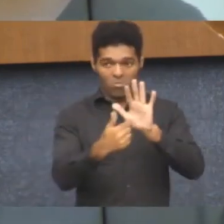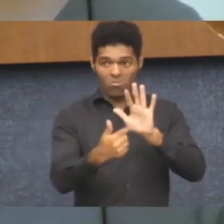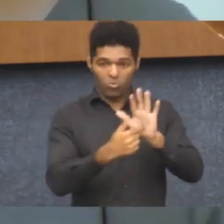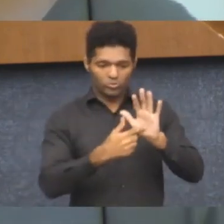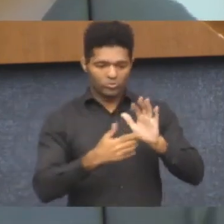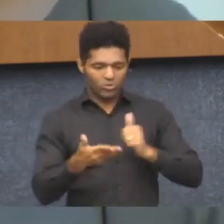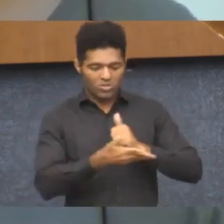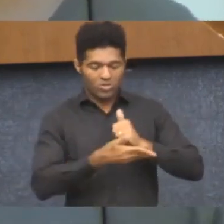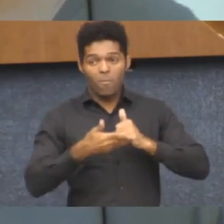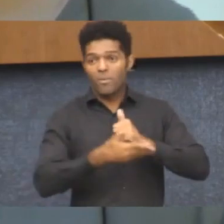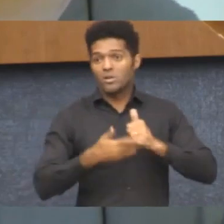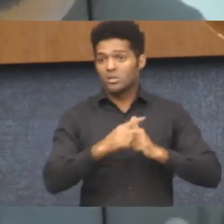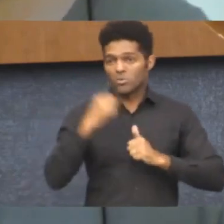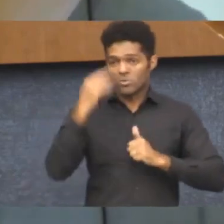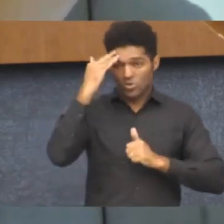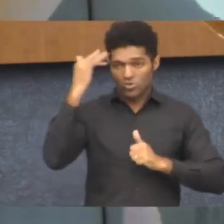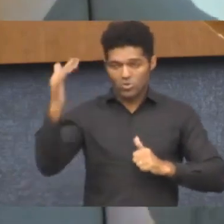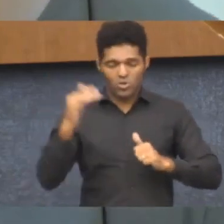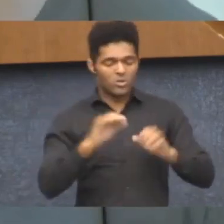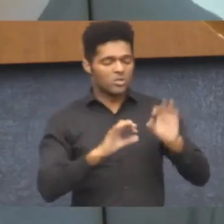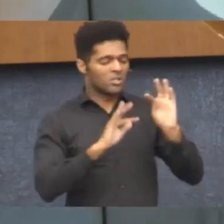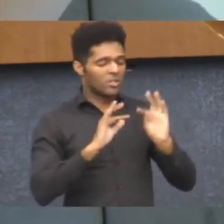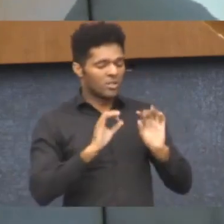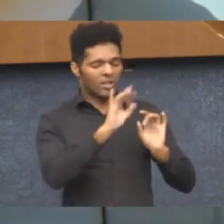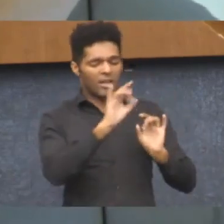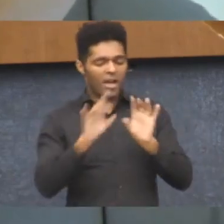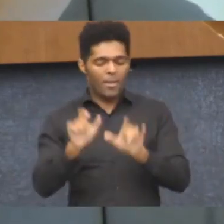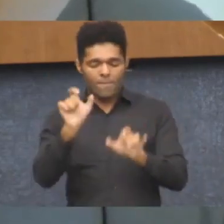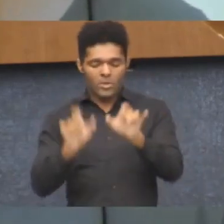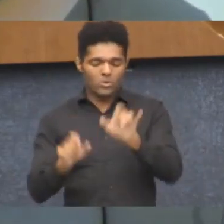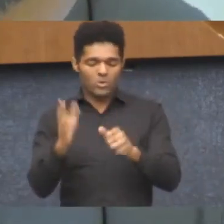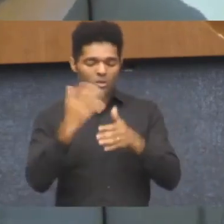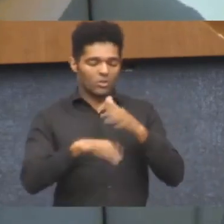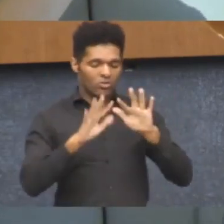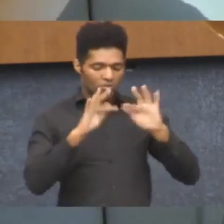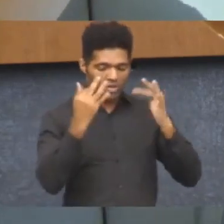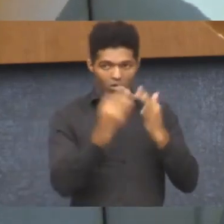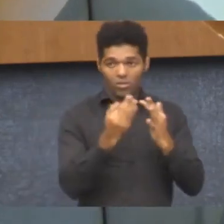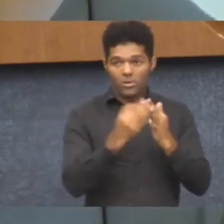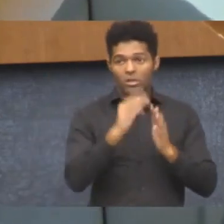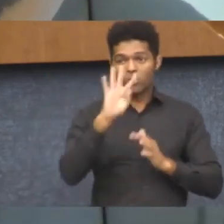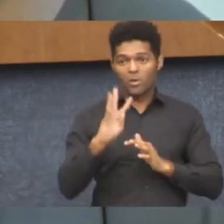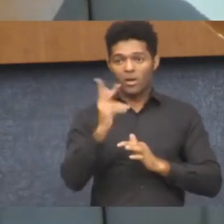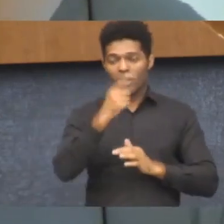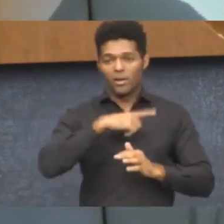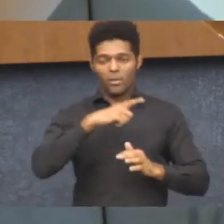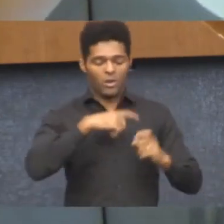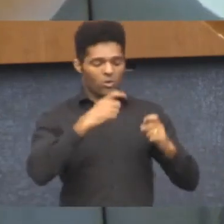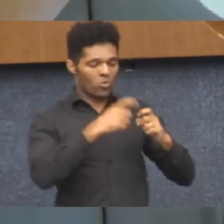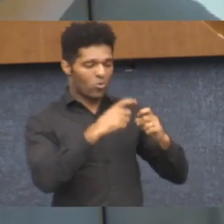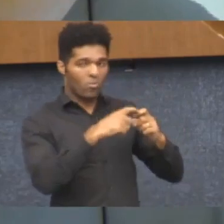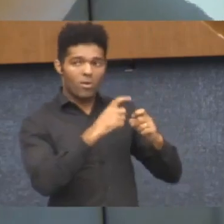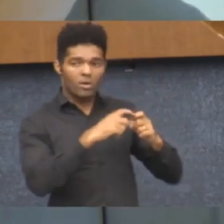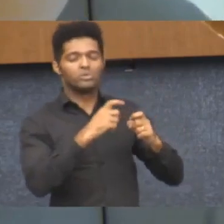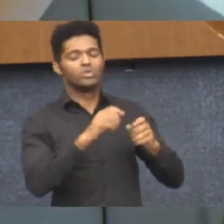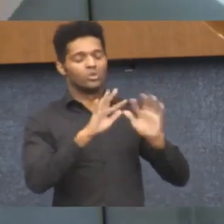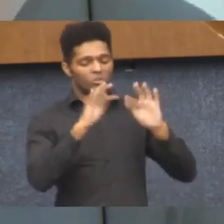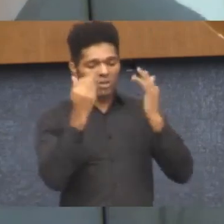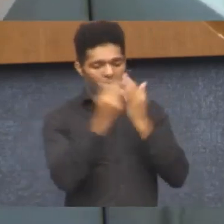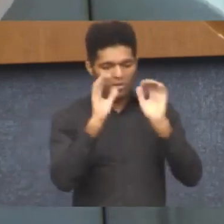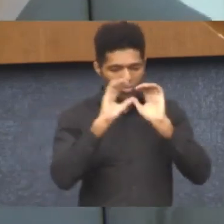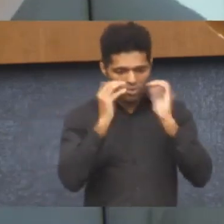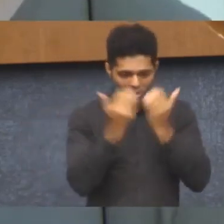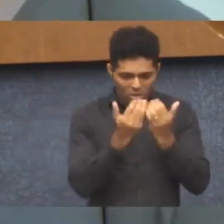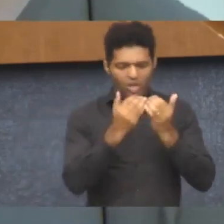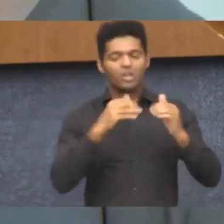que cada equipe só da família de Belo Horizonte tenha uma médica, um médico de família e comunidade que fez residência, que se titulou, enfim, que